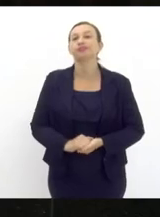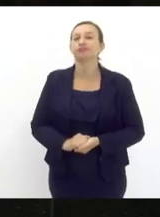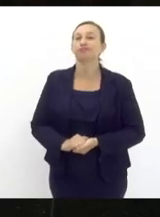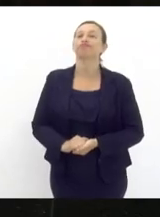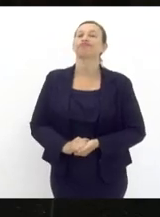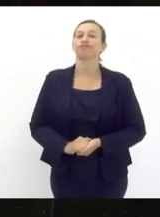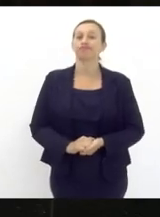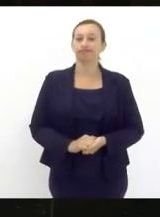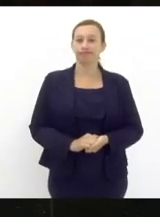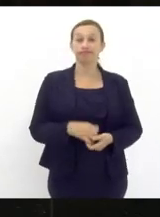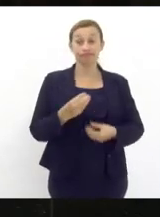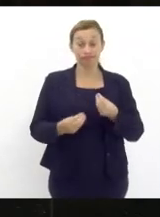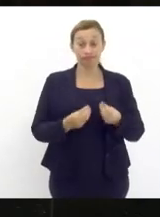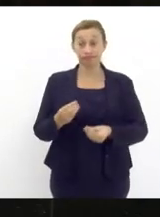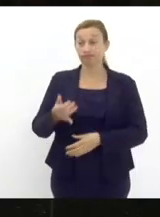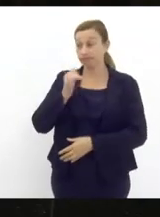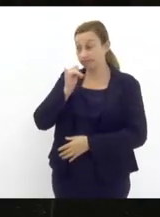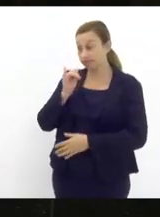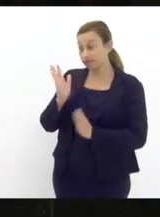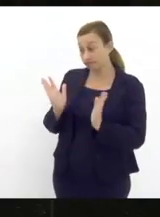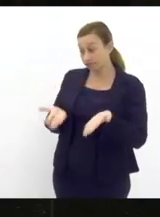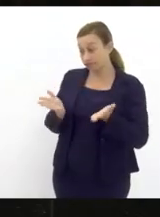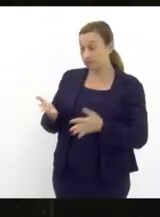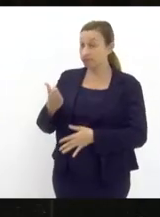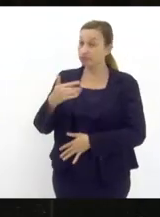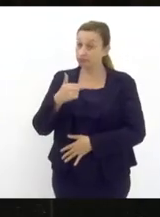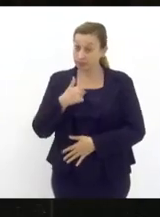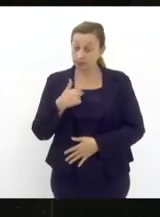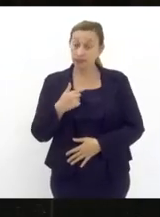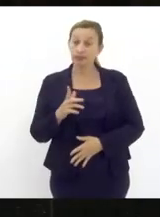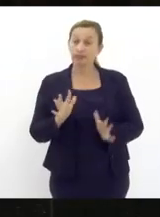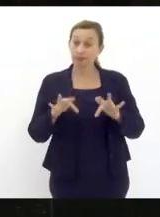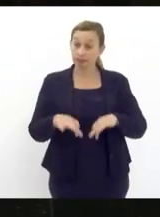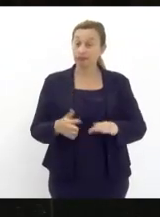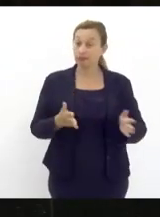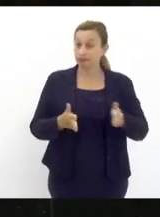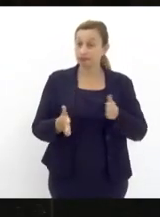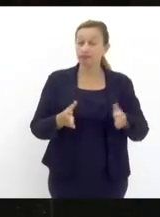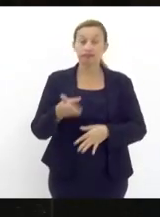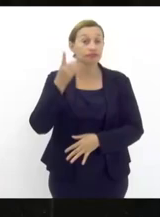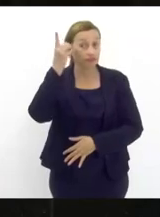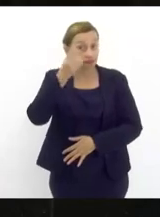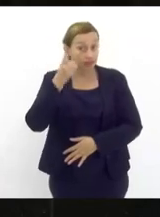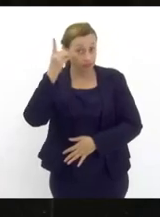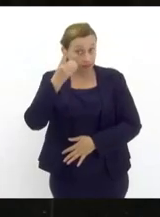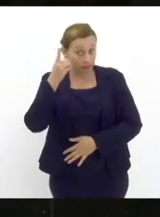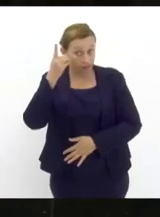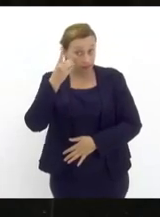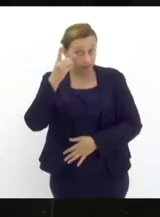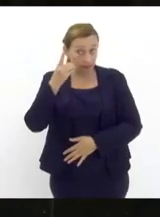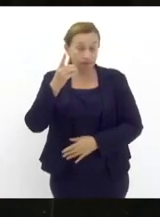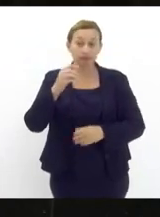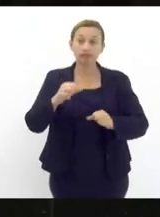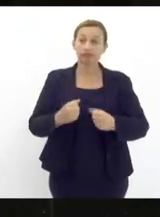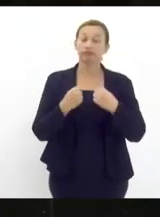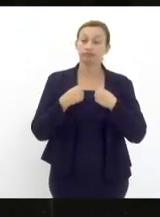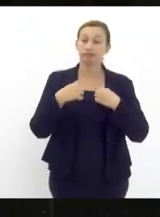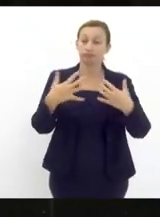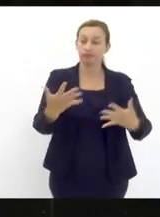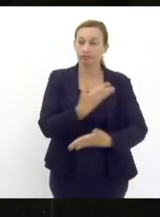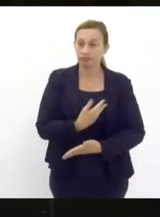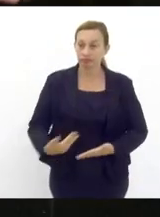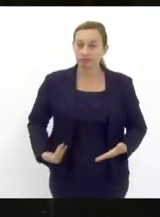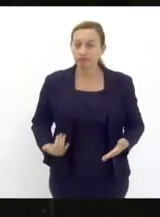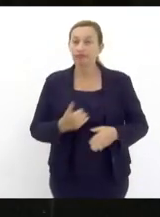Porque como narrado aqui hoje por mim expediente final pelos deputados durante a audiência pública por